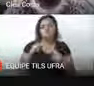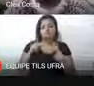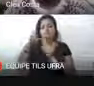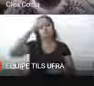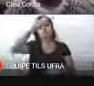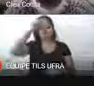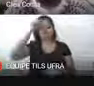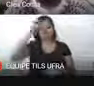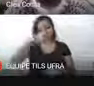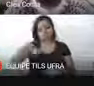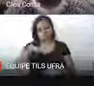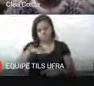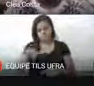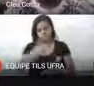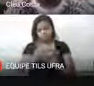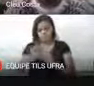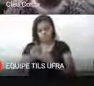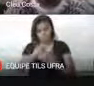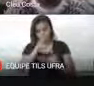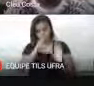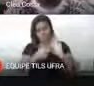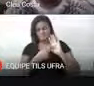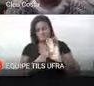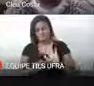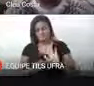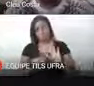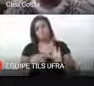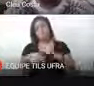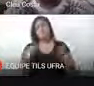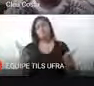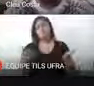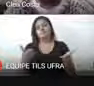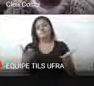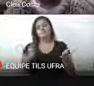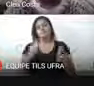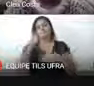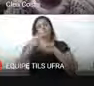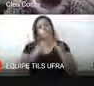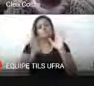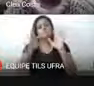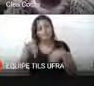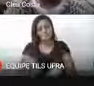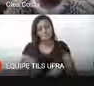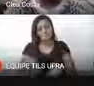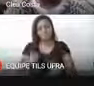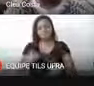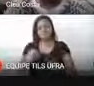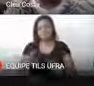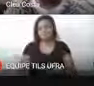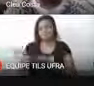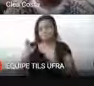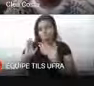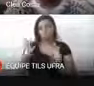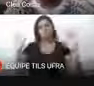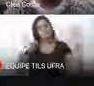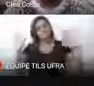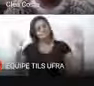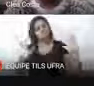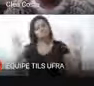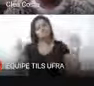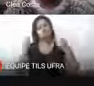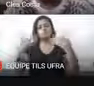apresentou. E aí, então, nós encaminhamos já para as considerações finais, para a sua despedida do, né, do público que estava aqui